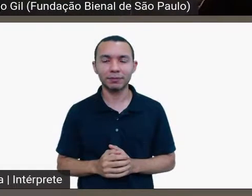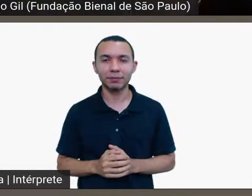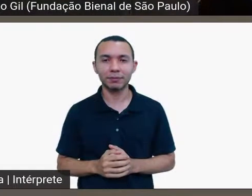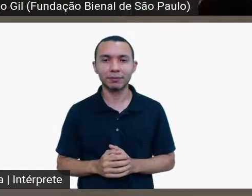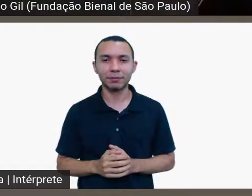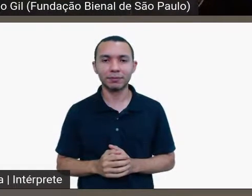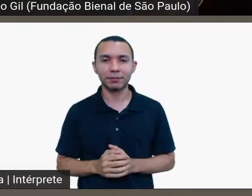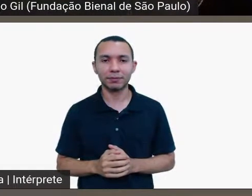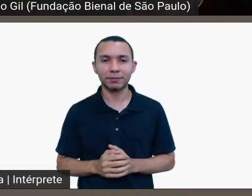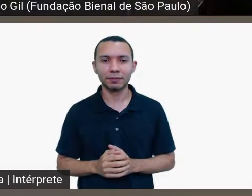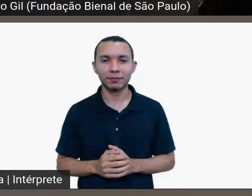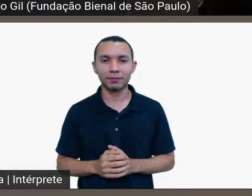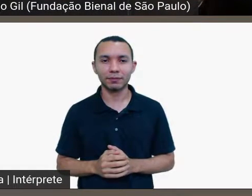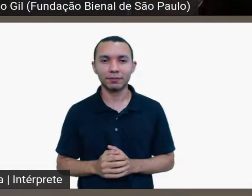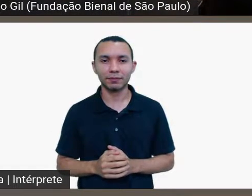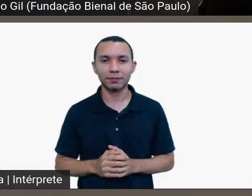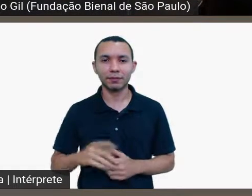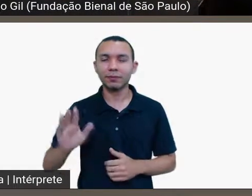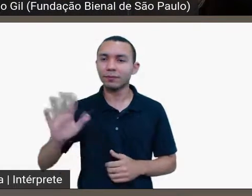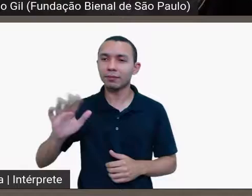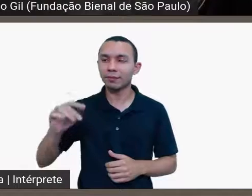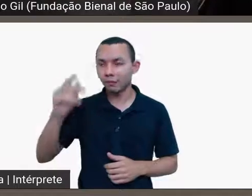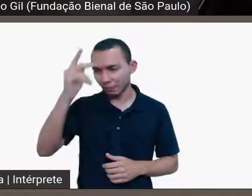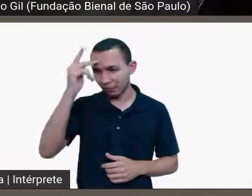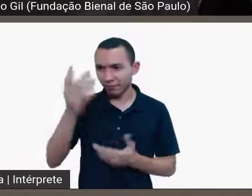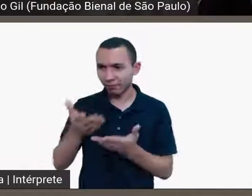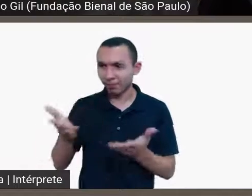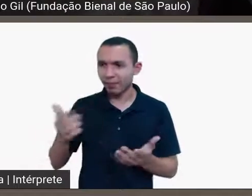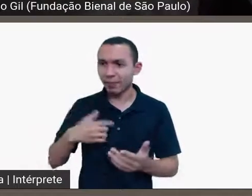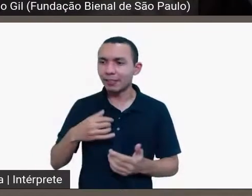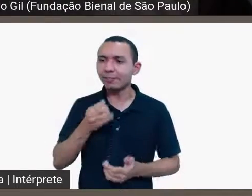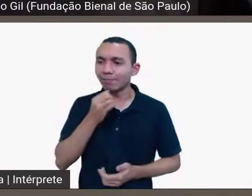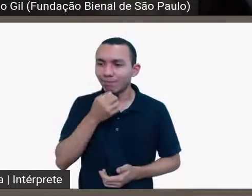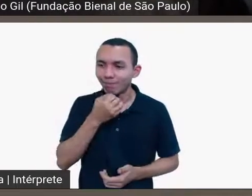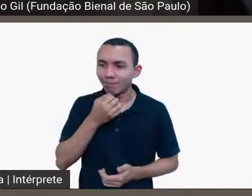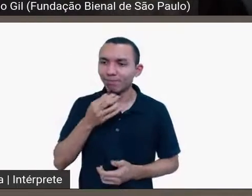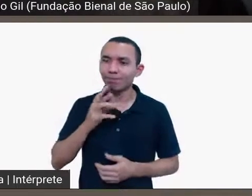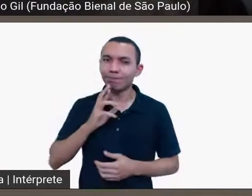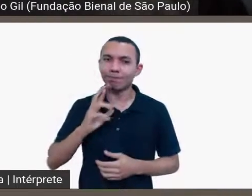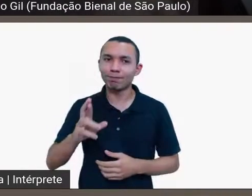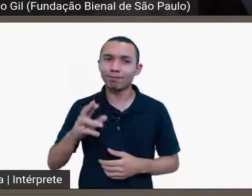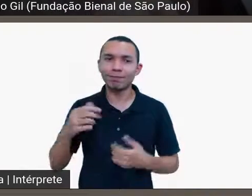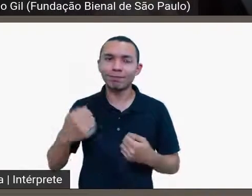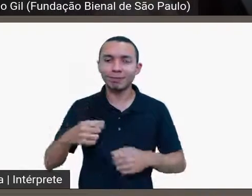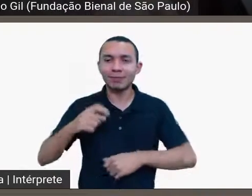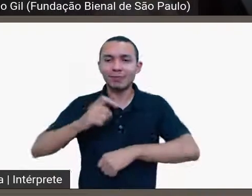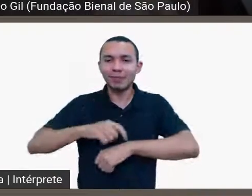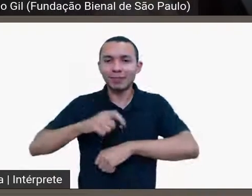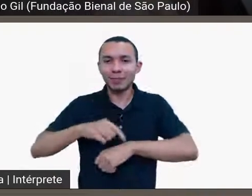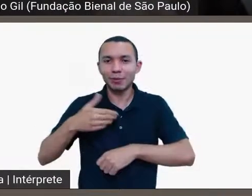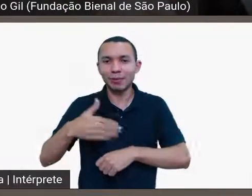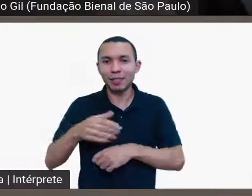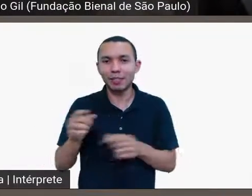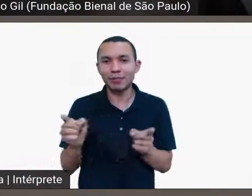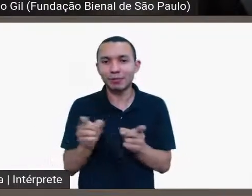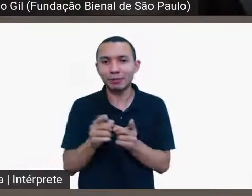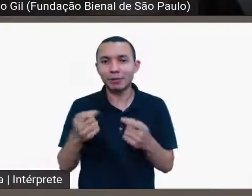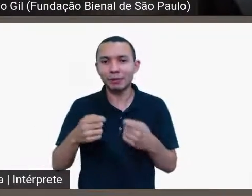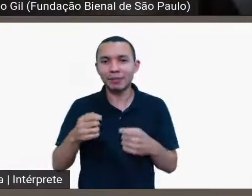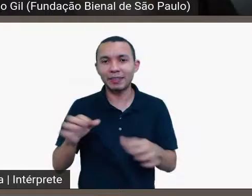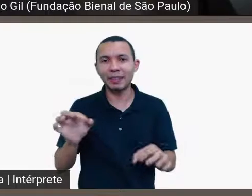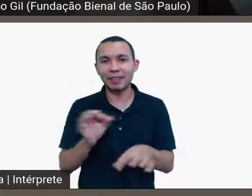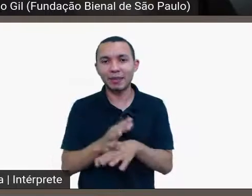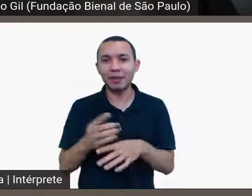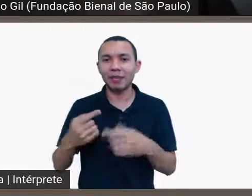Sim, pessoal, eu tenho uma triste notícia aqui, que a gente tem que ser rigoroso com o tempo e vai precisar encerrar um debate que mal